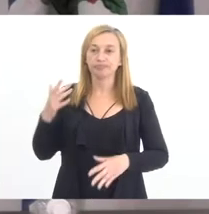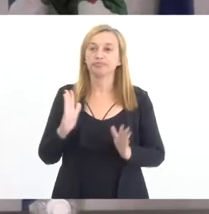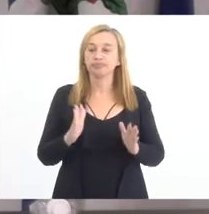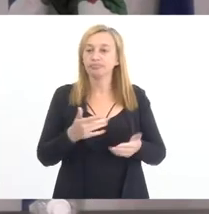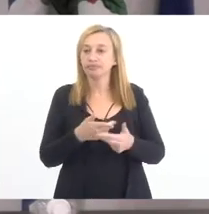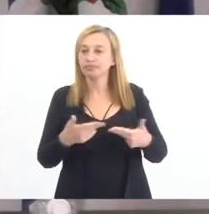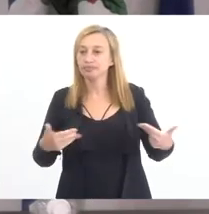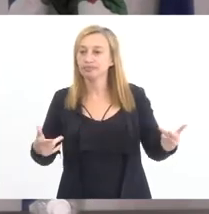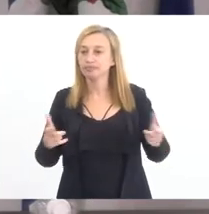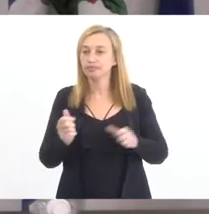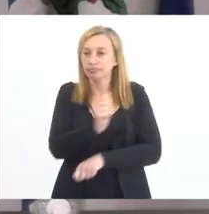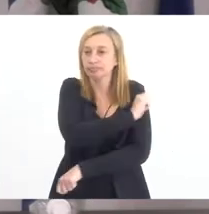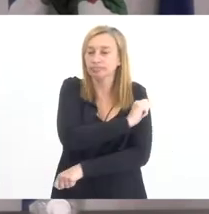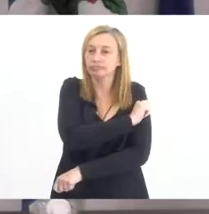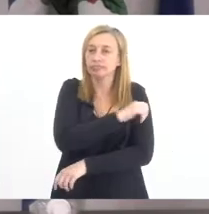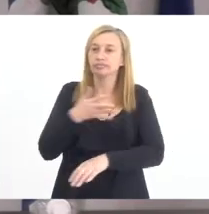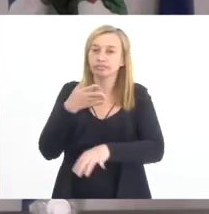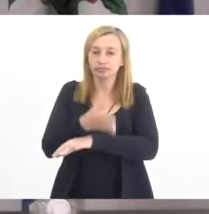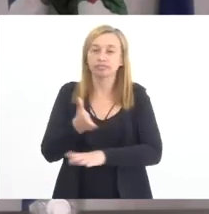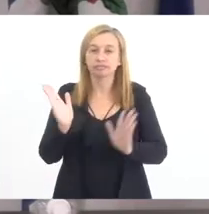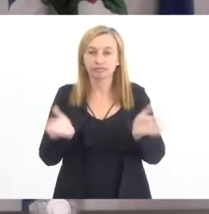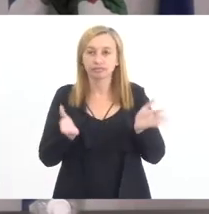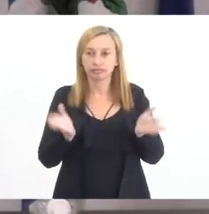vestibular unificado, tá?